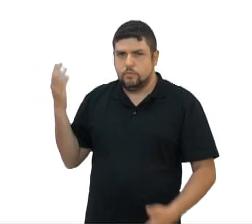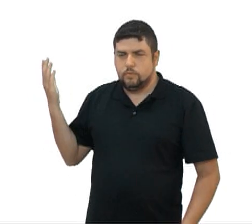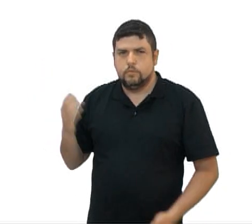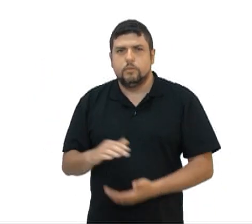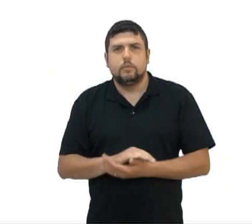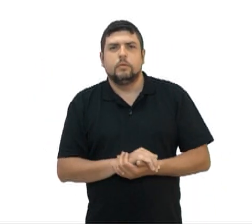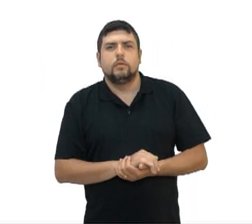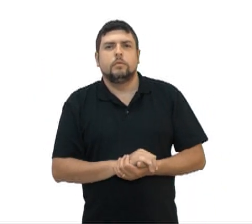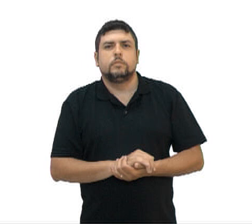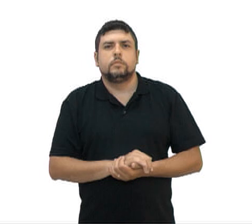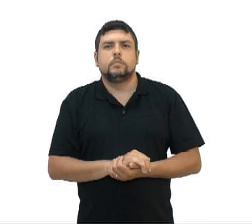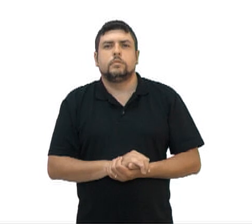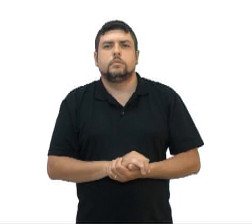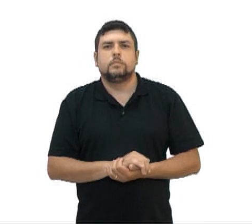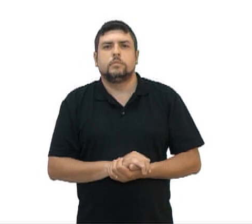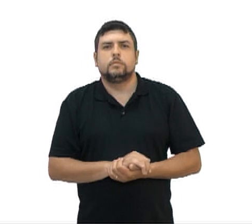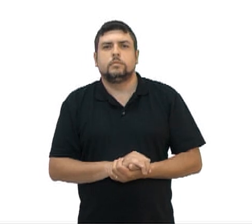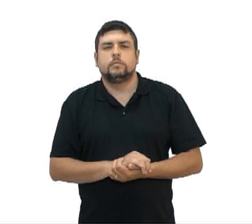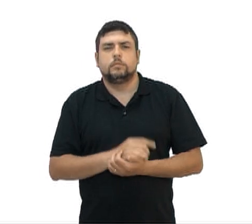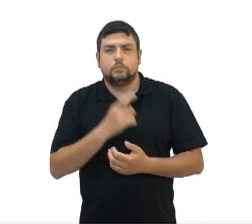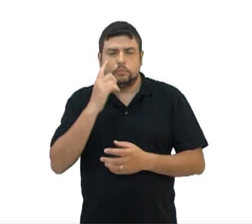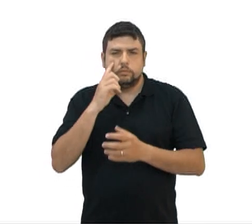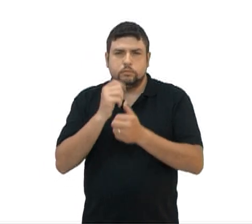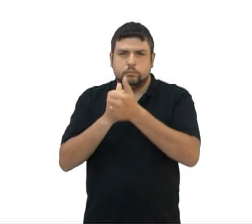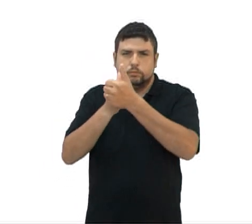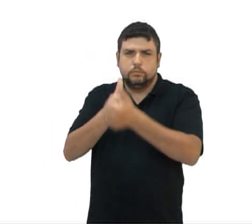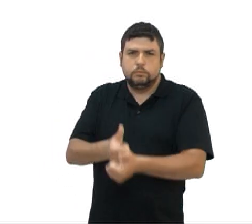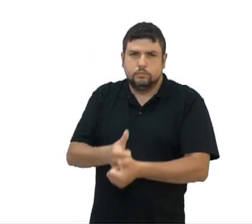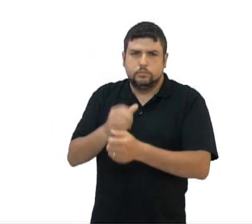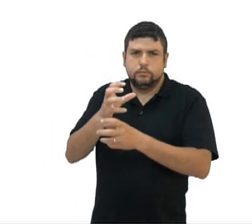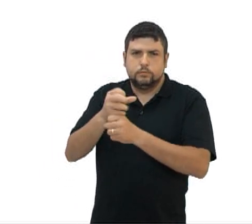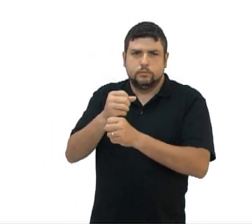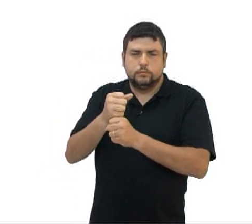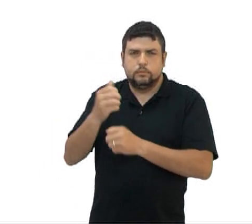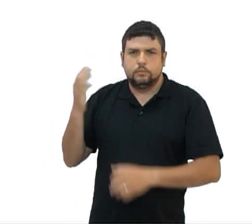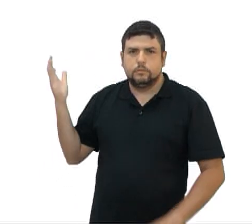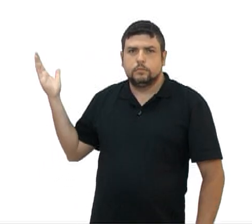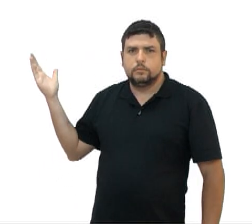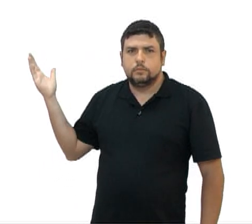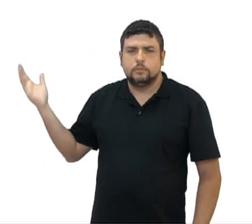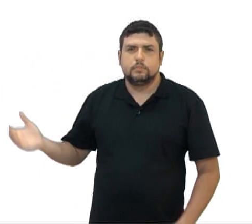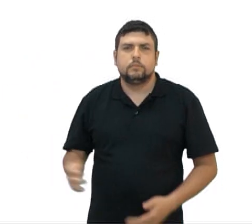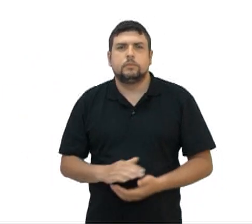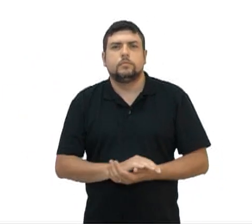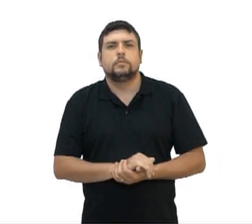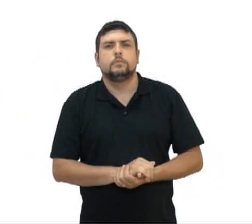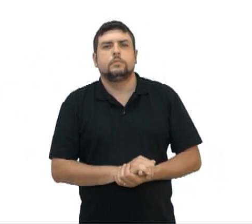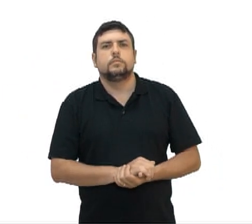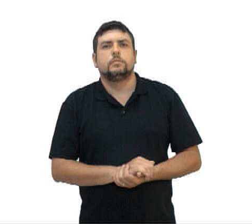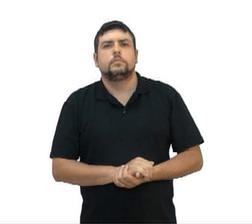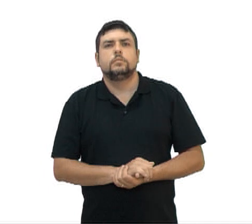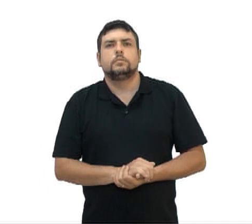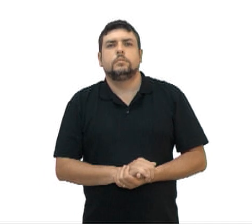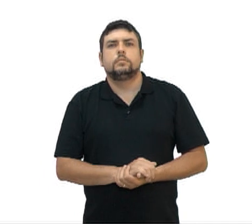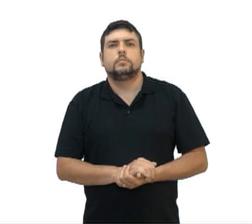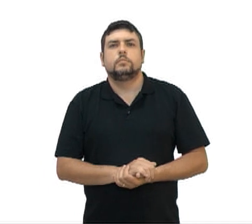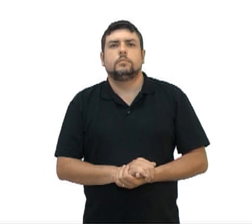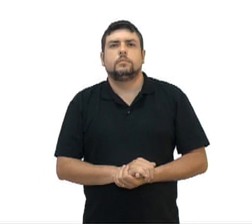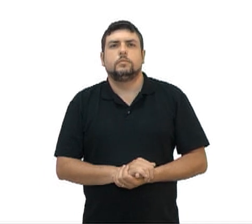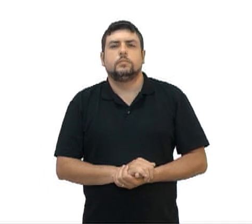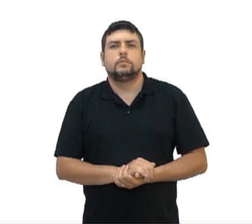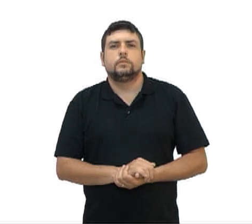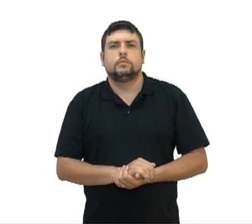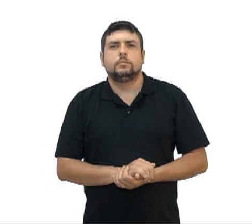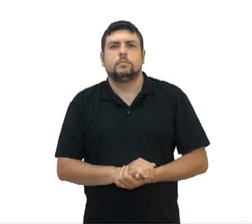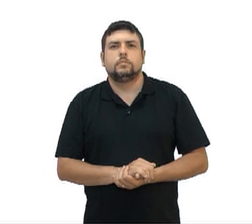48 está para 60. Né? Qual a razão que eu estou usando aqui? A proporção que nós estamos usando. O menor para o